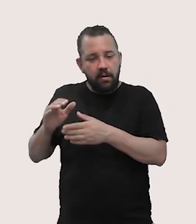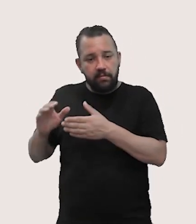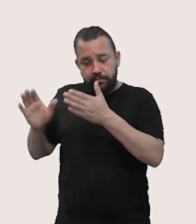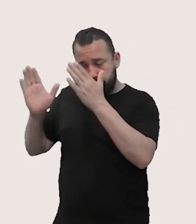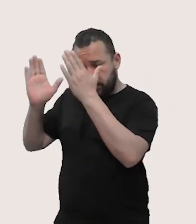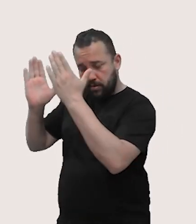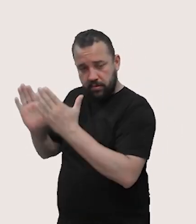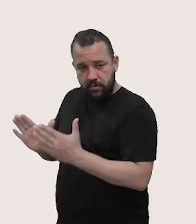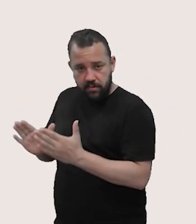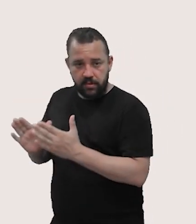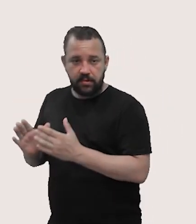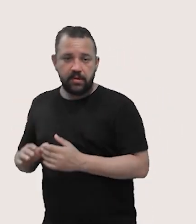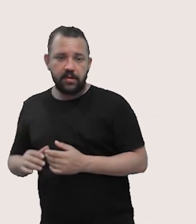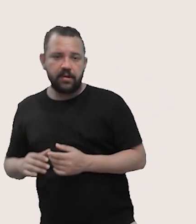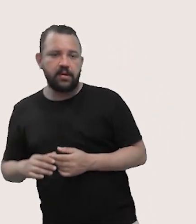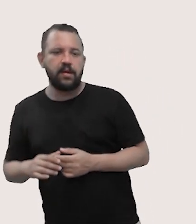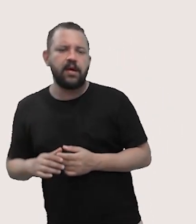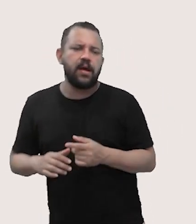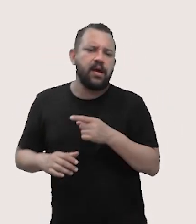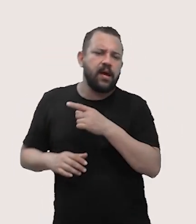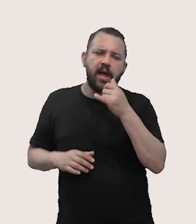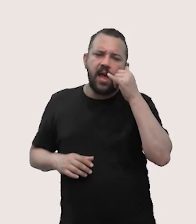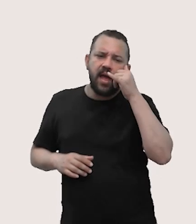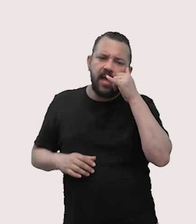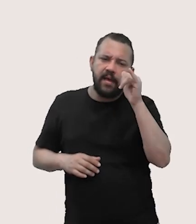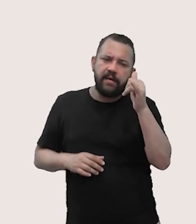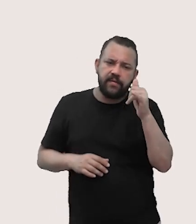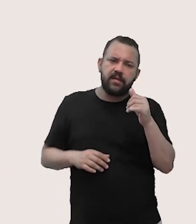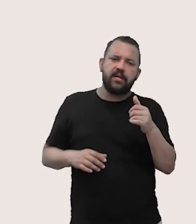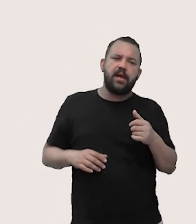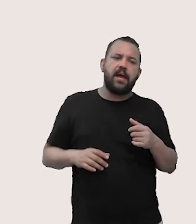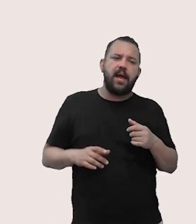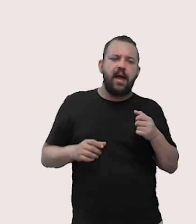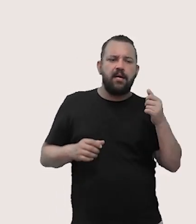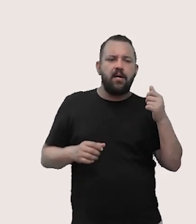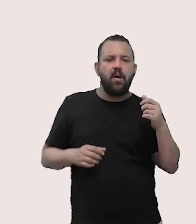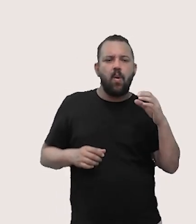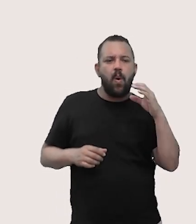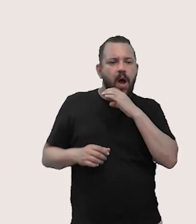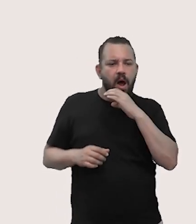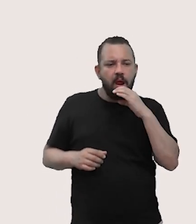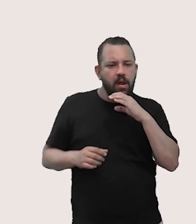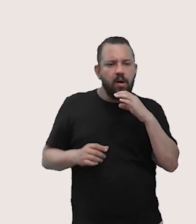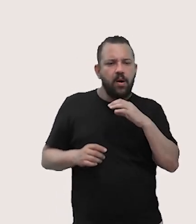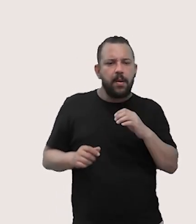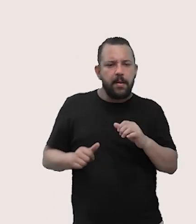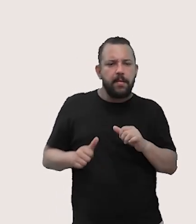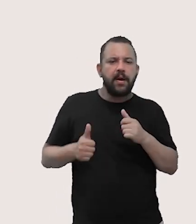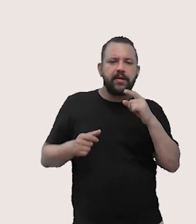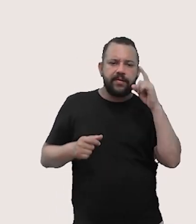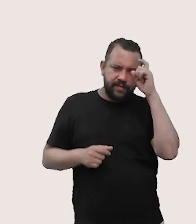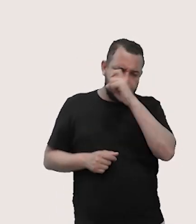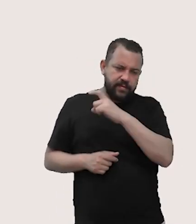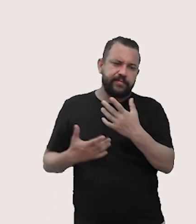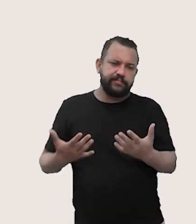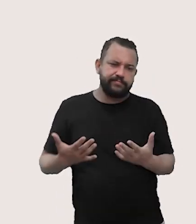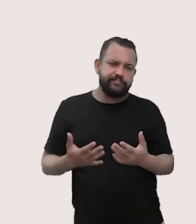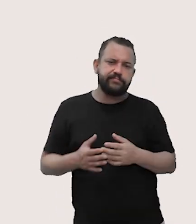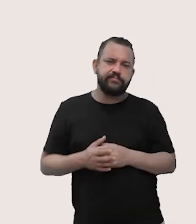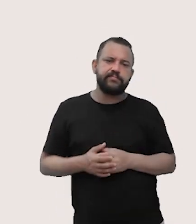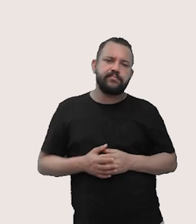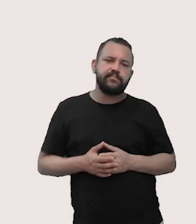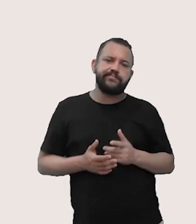tijolos, é exatamente para que a propagação entre as moléculas se torne mais difícil. Dessa maneira, você vai ter